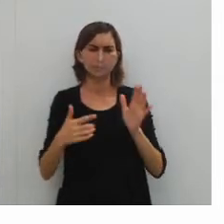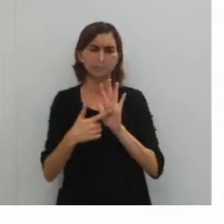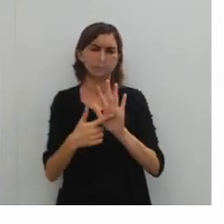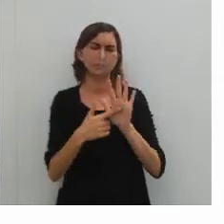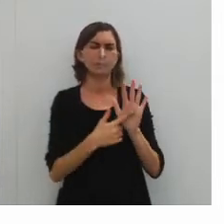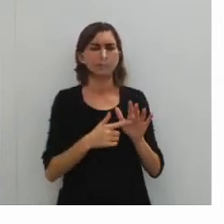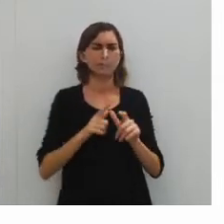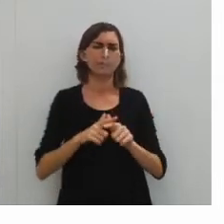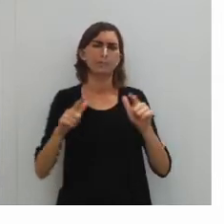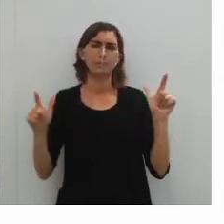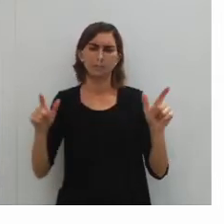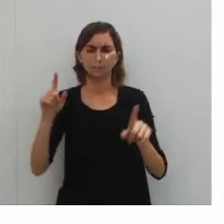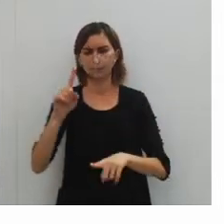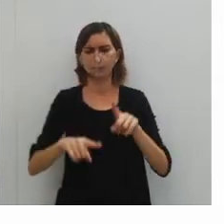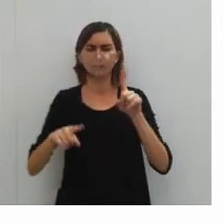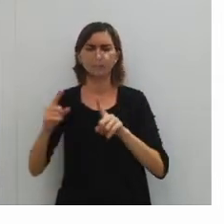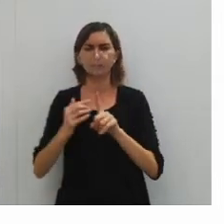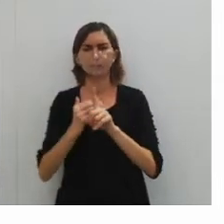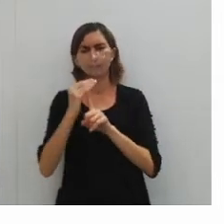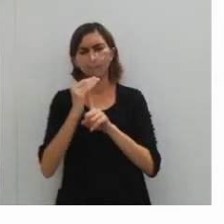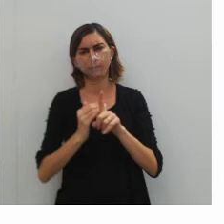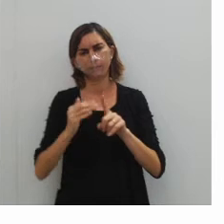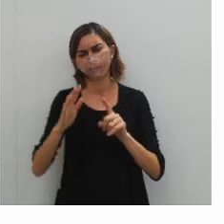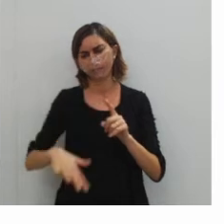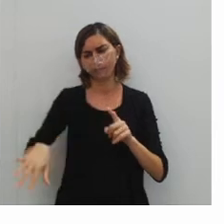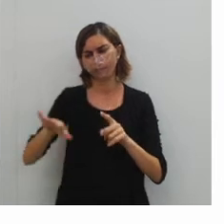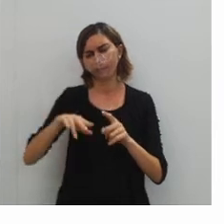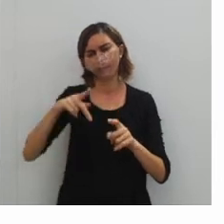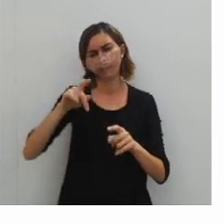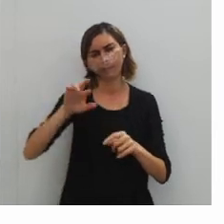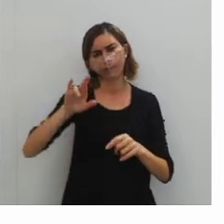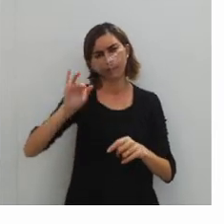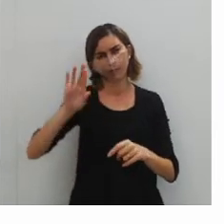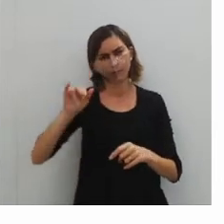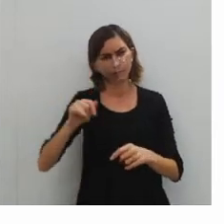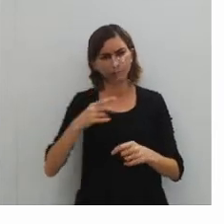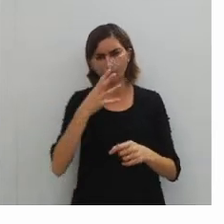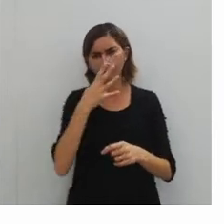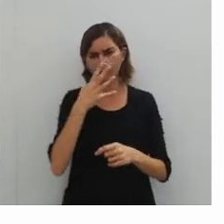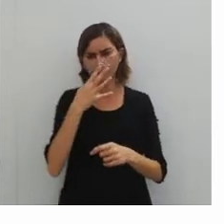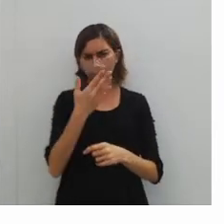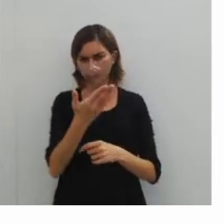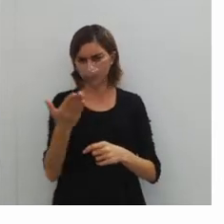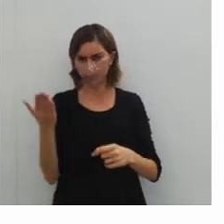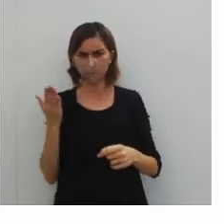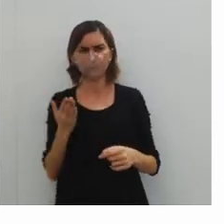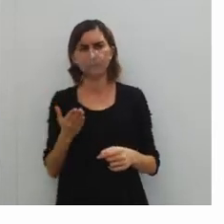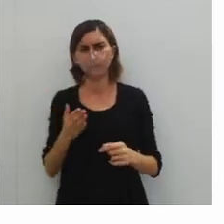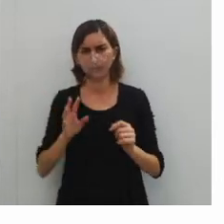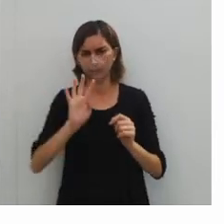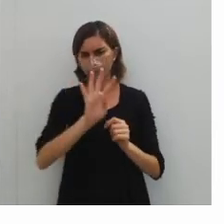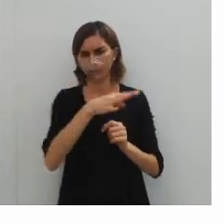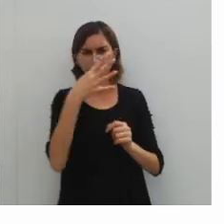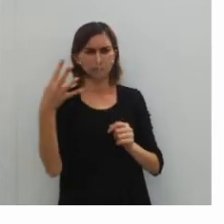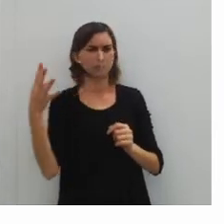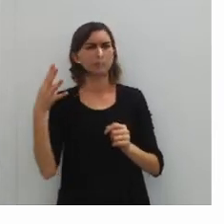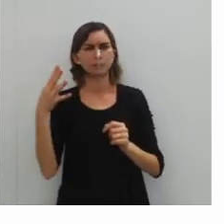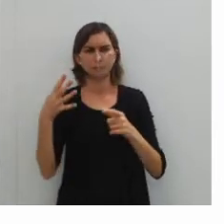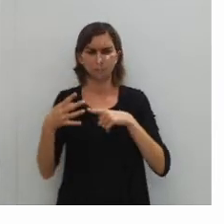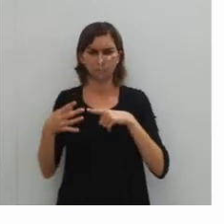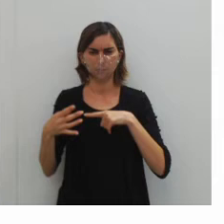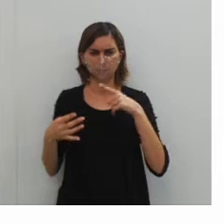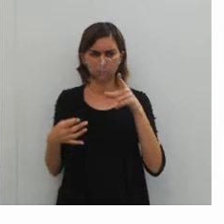apresenta maiores temperaturas que as regiões periféricas. Então, a gente pode observar nesse gráfico,